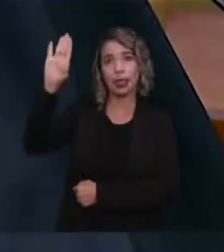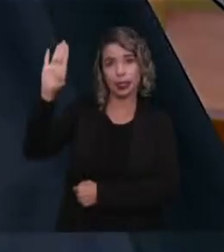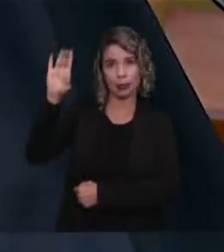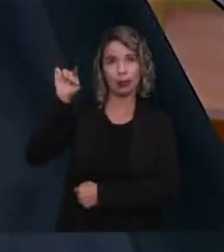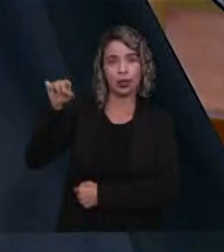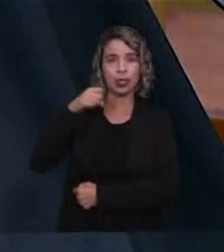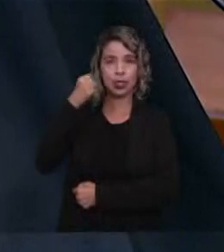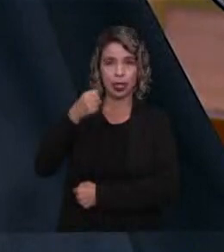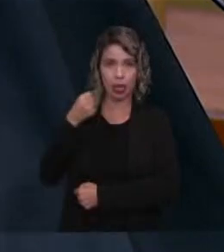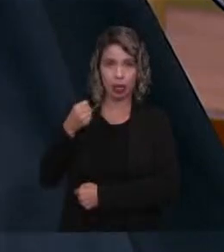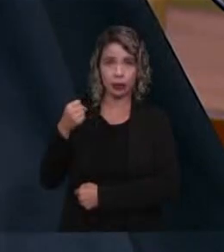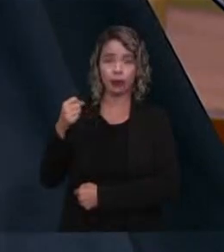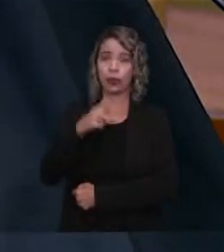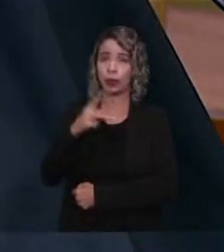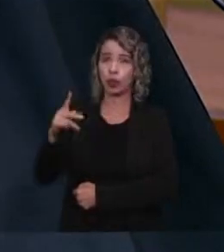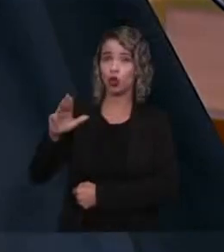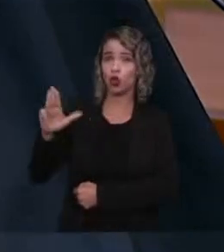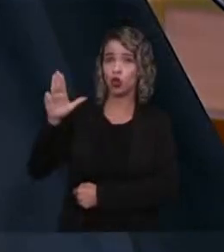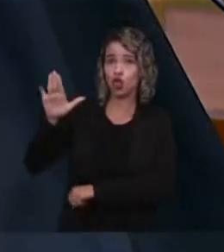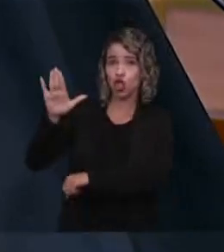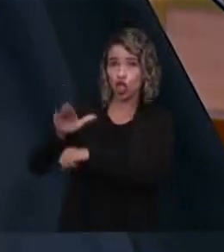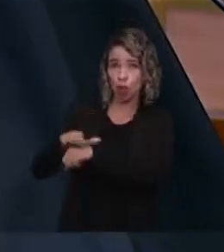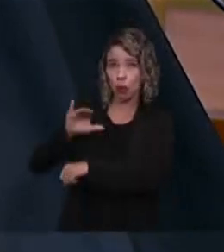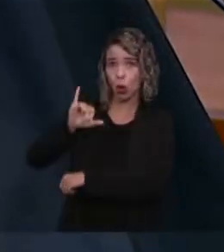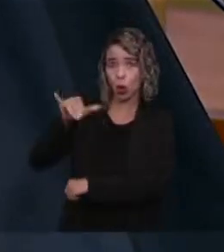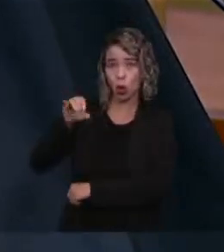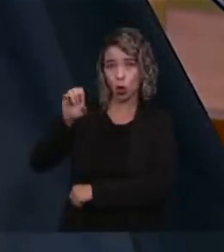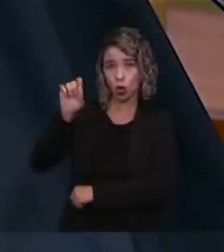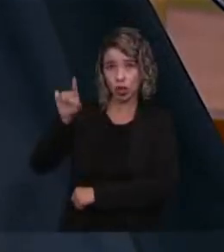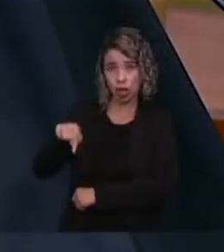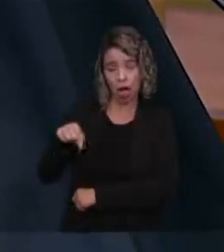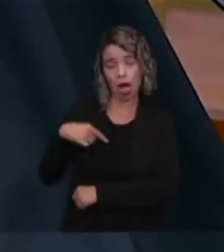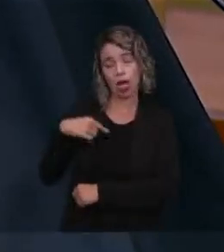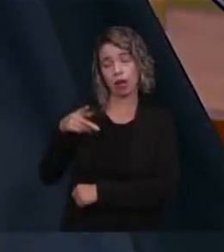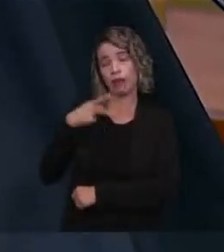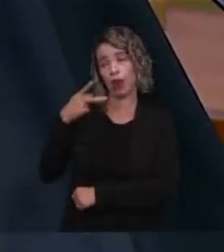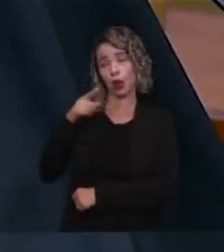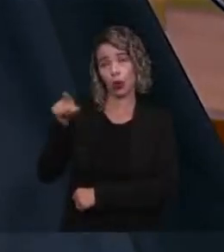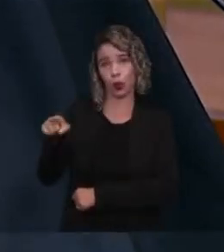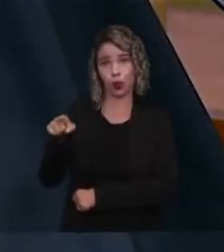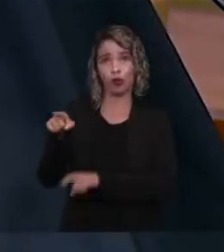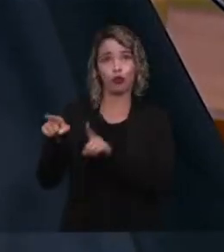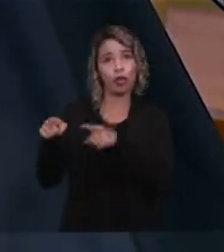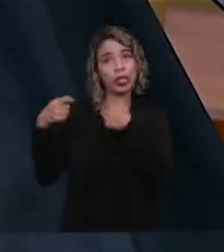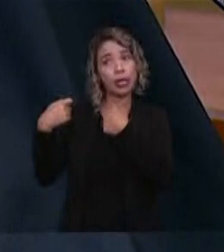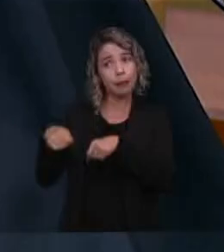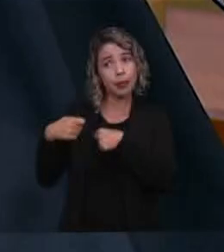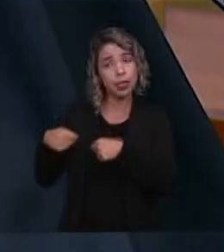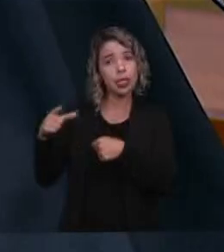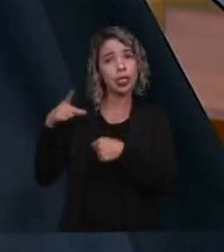Senado. O presidente Lula chamou o Zé, o presidente Dutra, e disse, olha, você tem que...